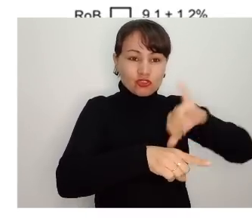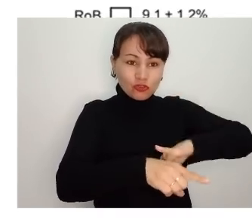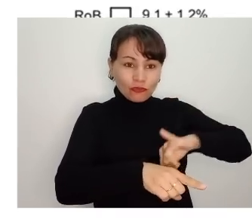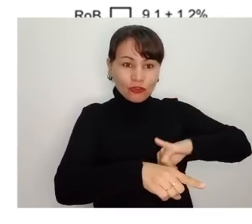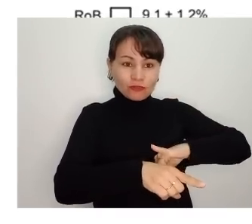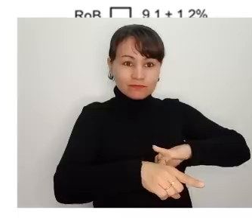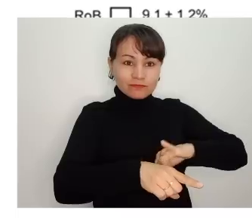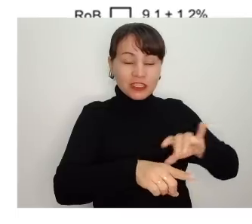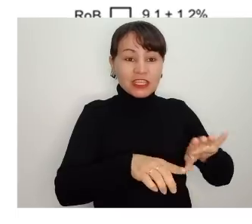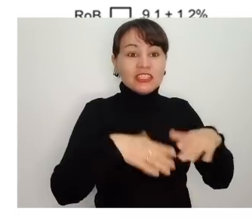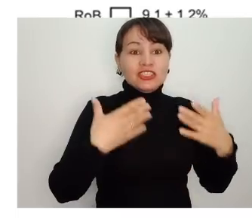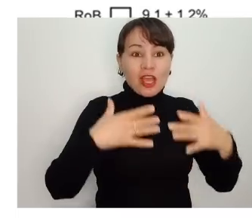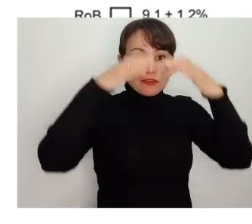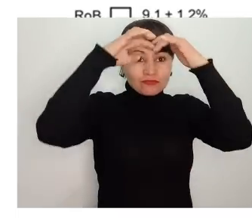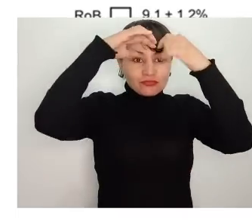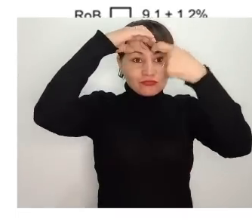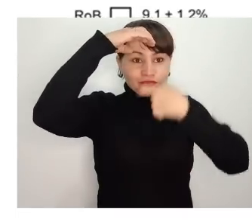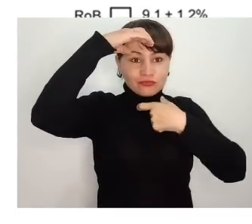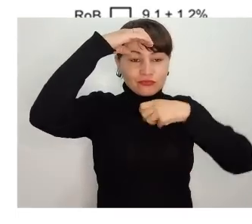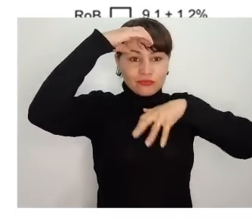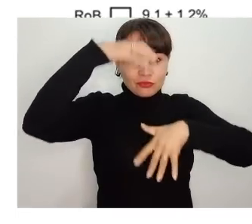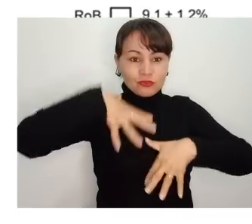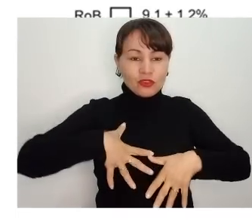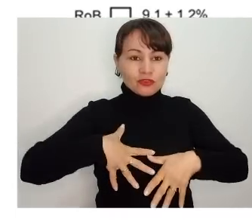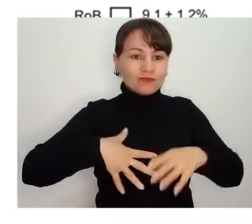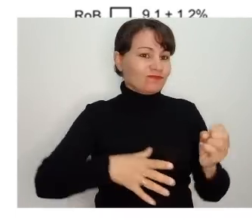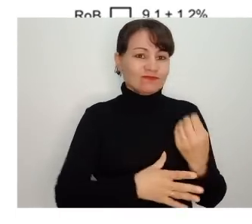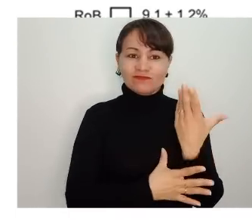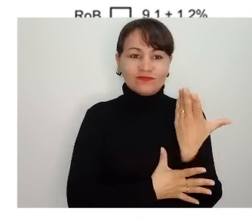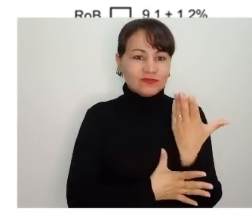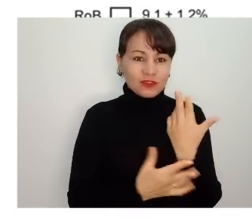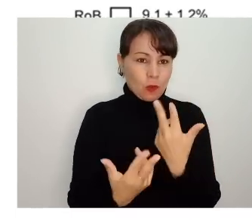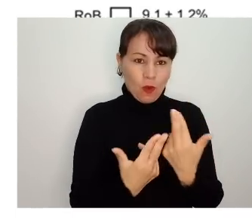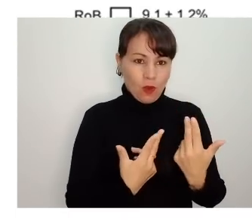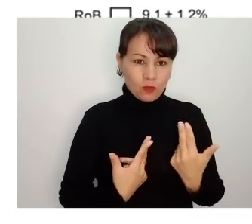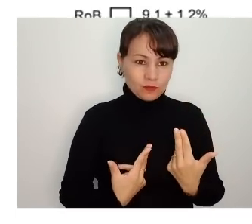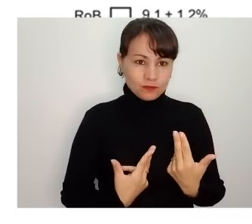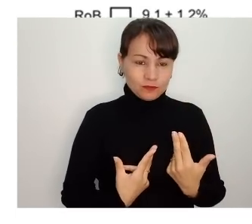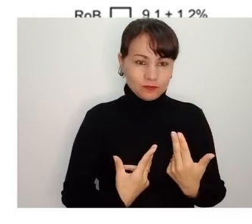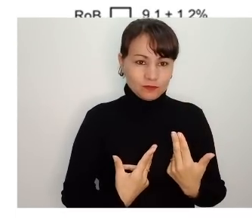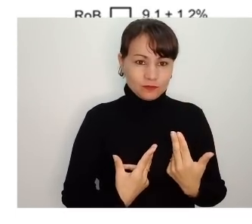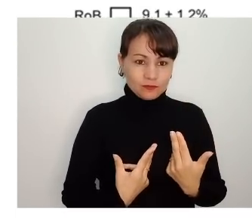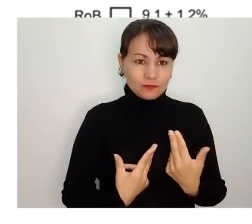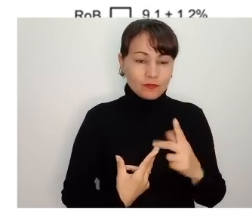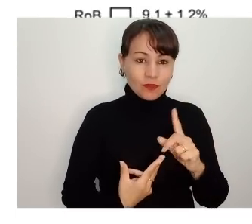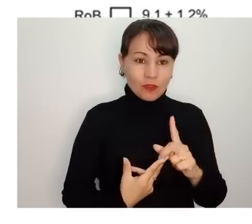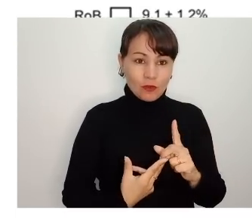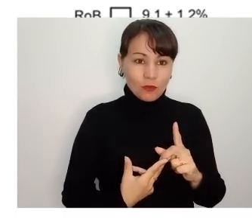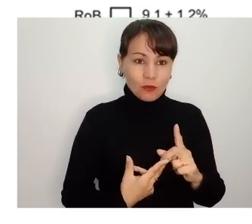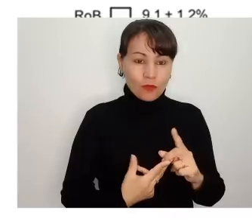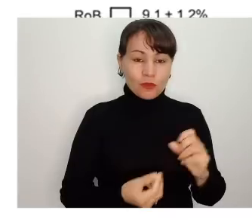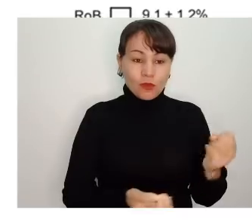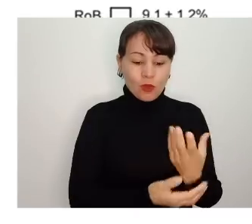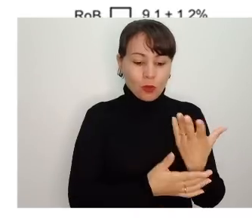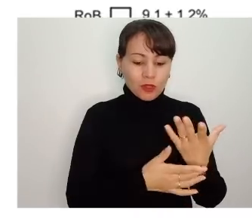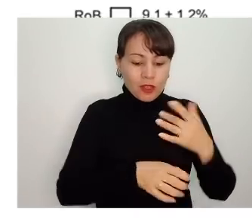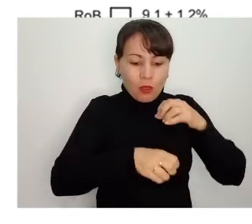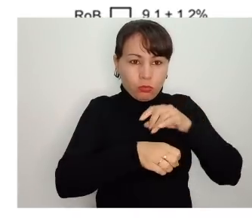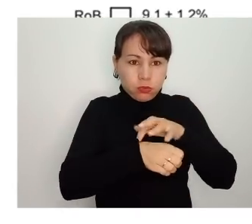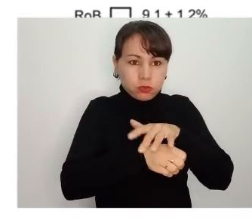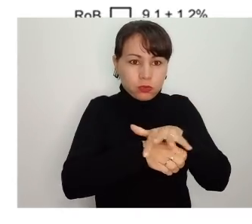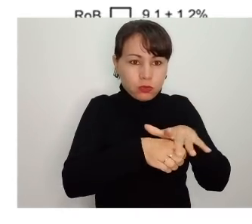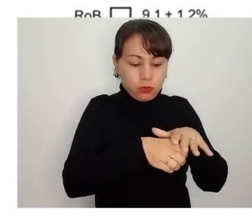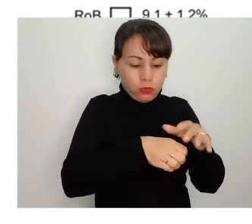caso. Já no sistema nervoso central não acontece isso. Não acontece essa multiplicação